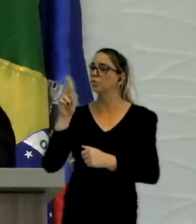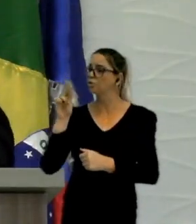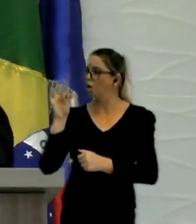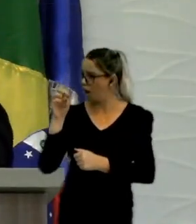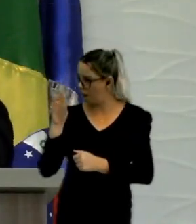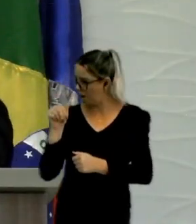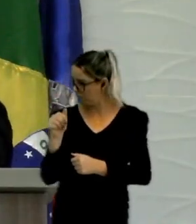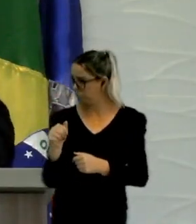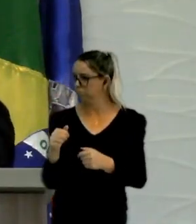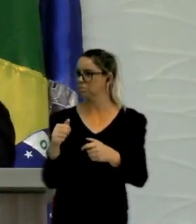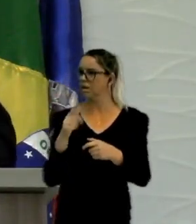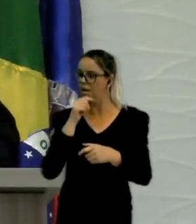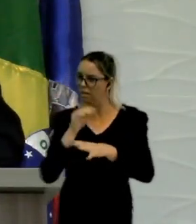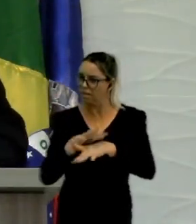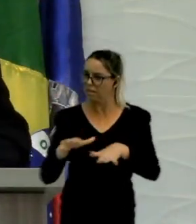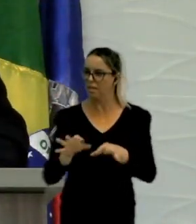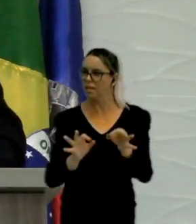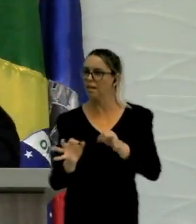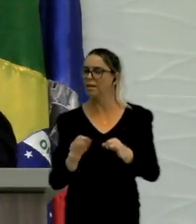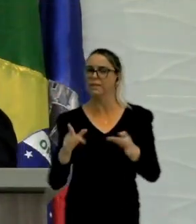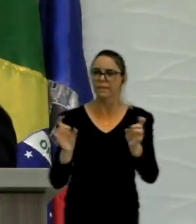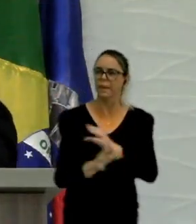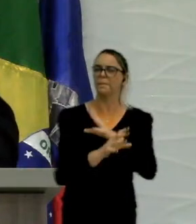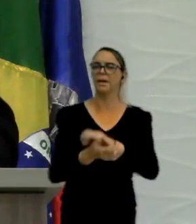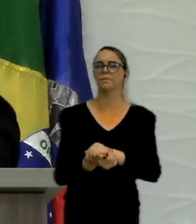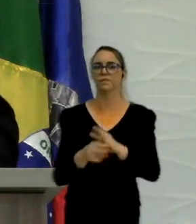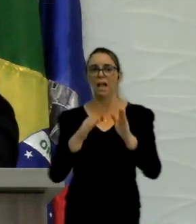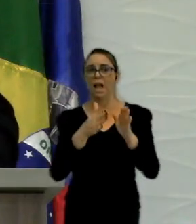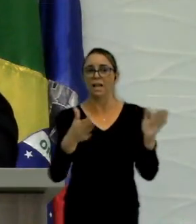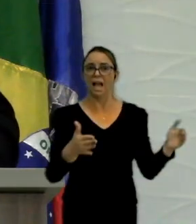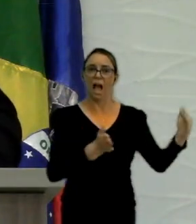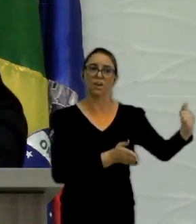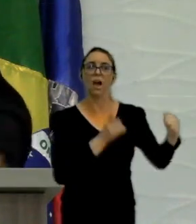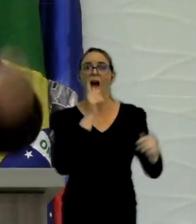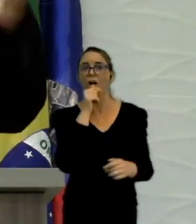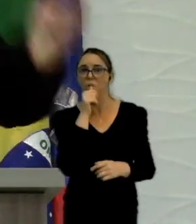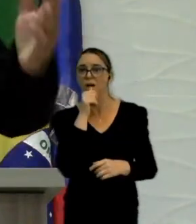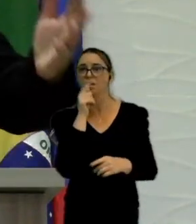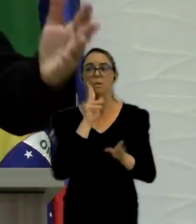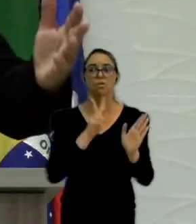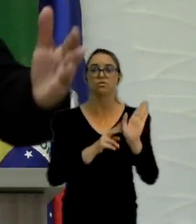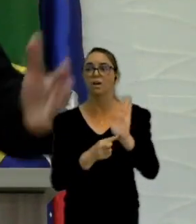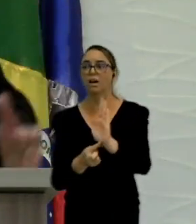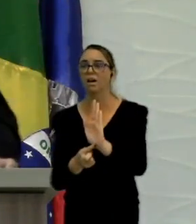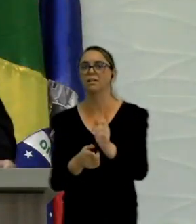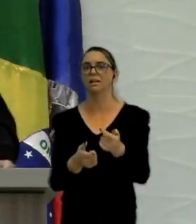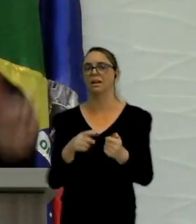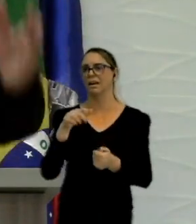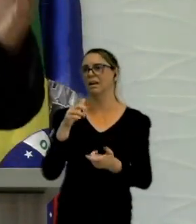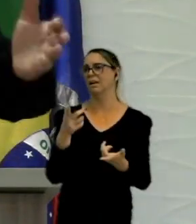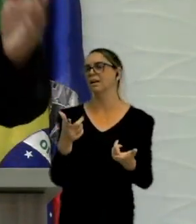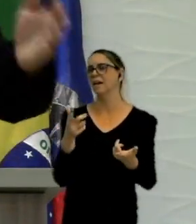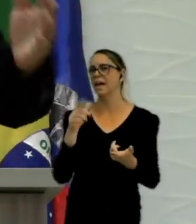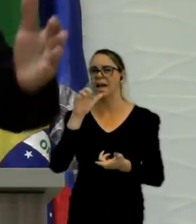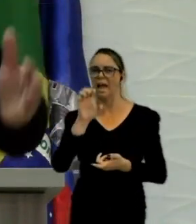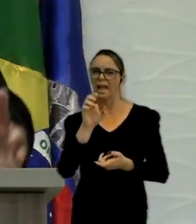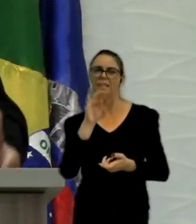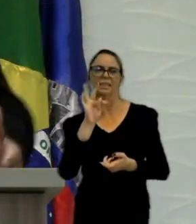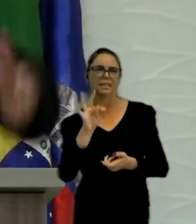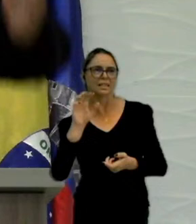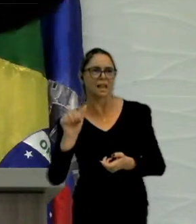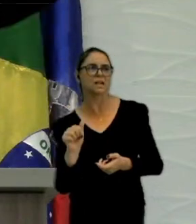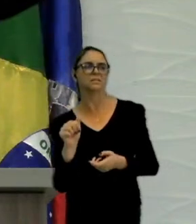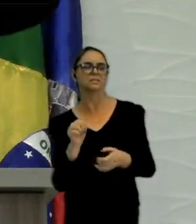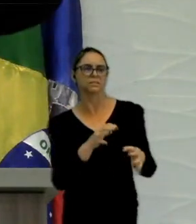aqui, está com 30 dias. Vamos lá na caixa d'água mostrar a eles, para trazer uma ETA. Essa ETA é a estação de